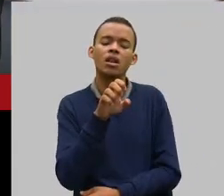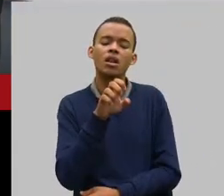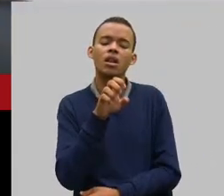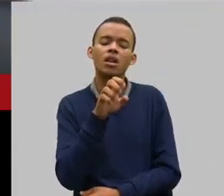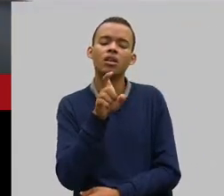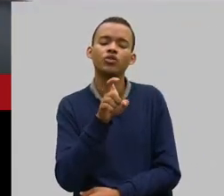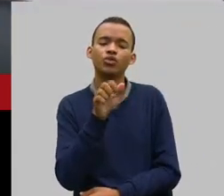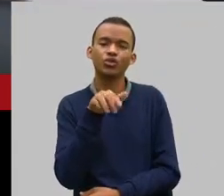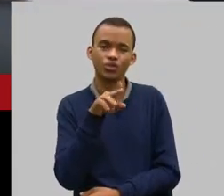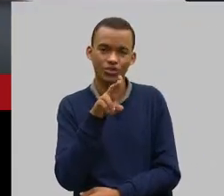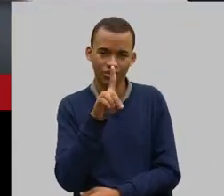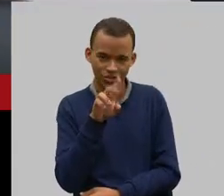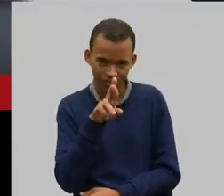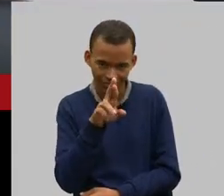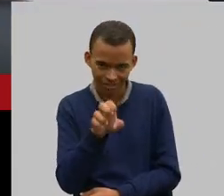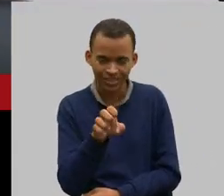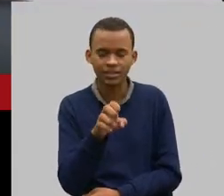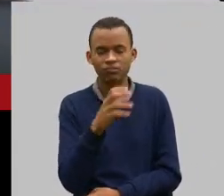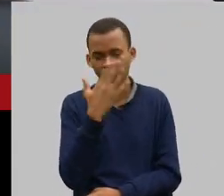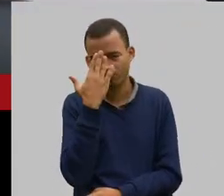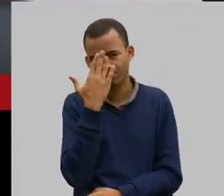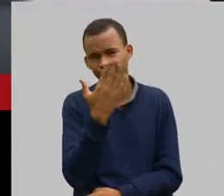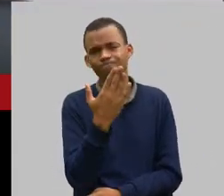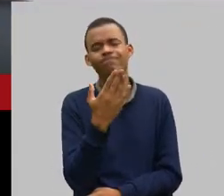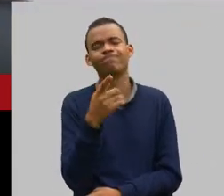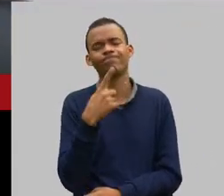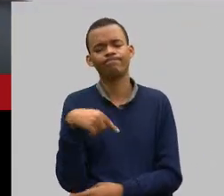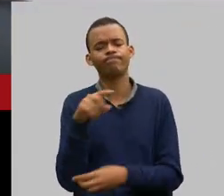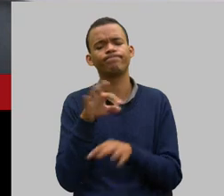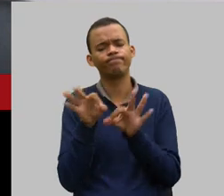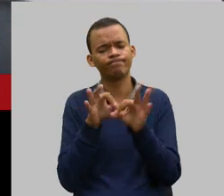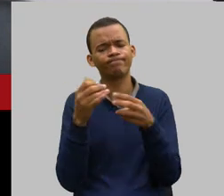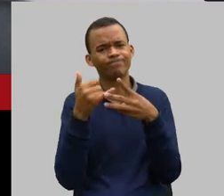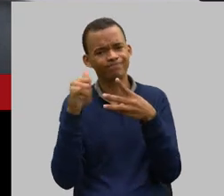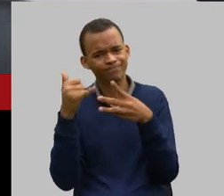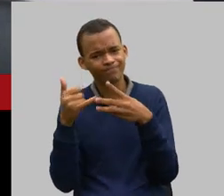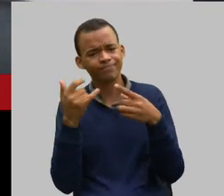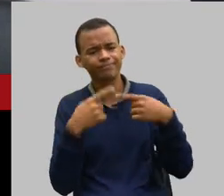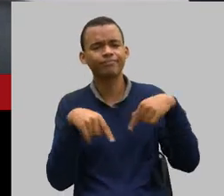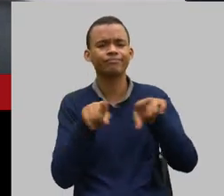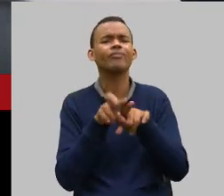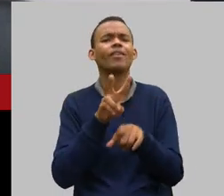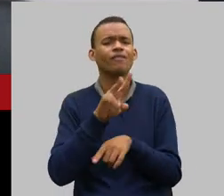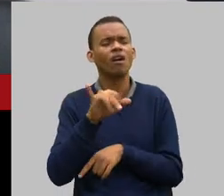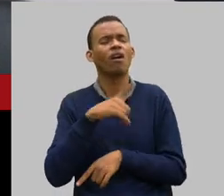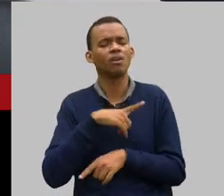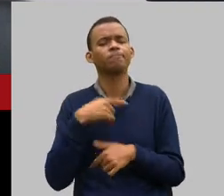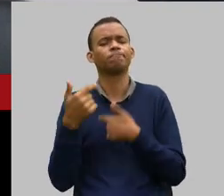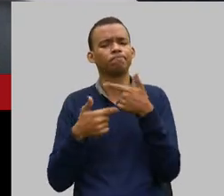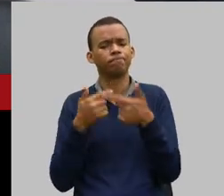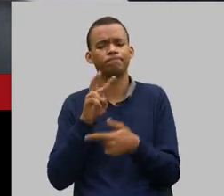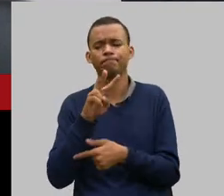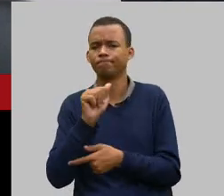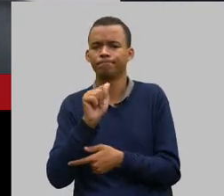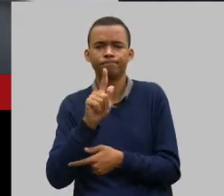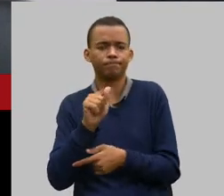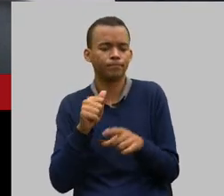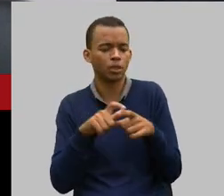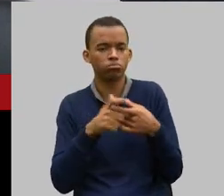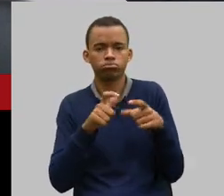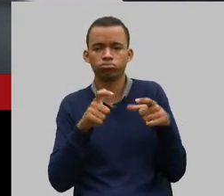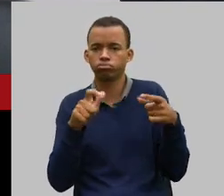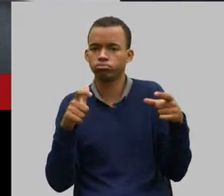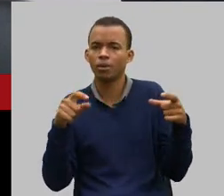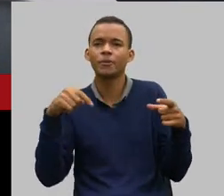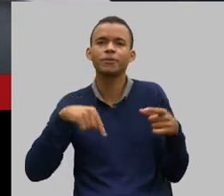semig nós né teremos muitos empregos diretos indiretos e realmente Minas Gerais eh vai